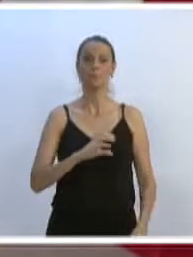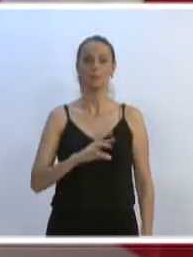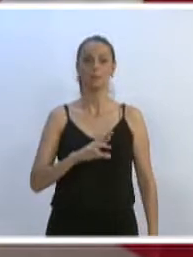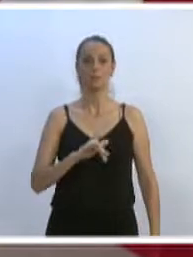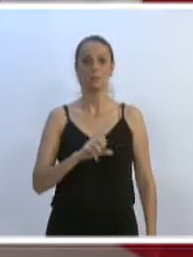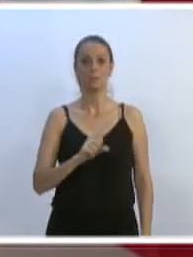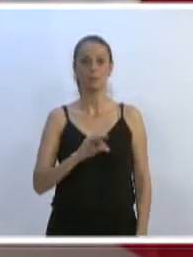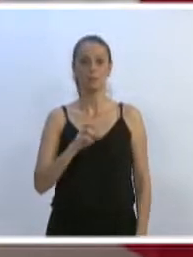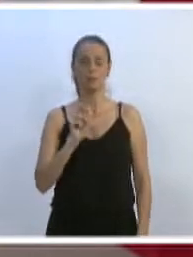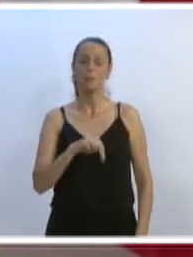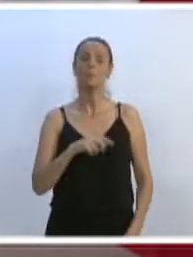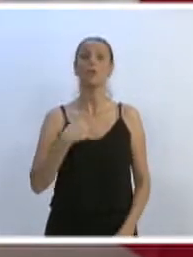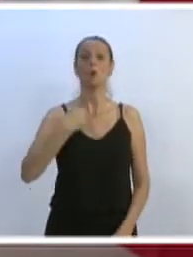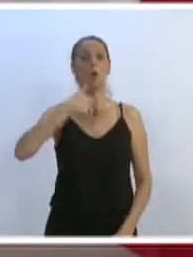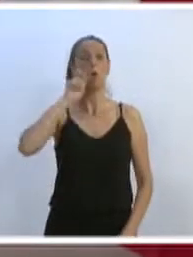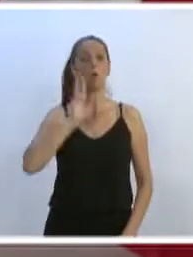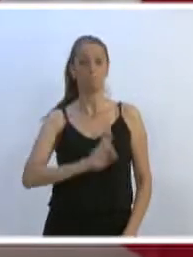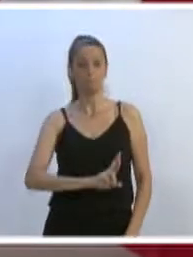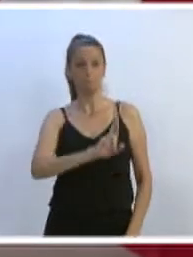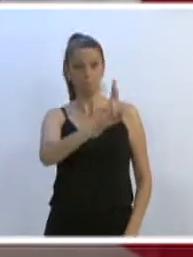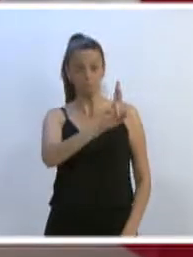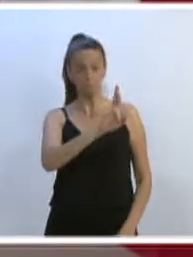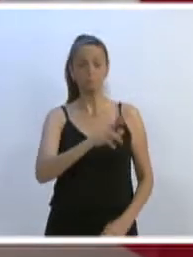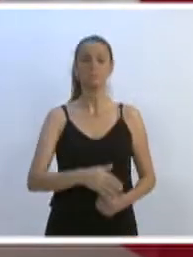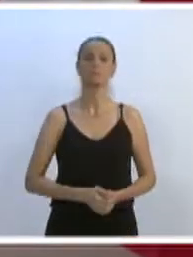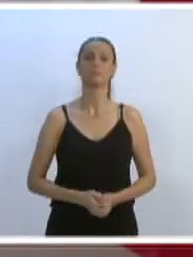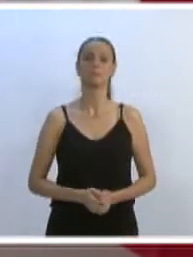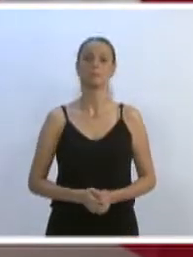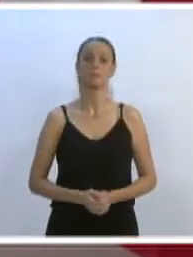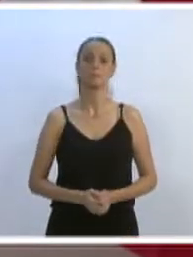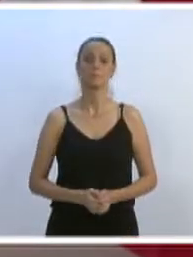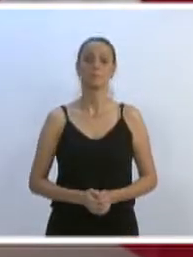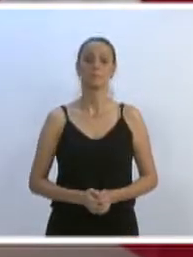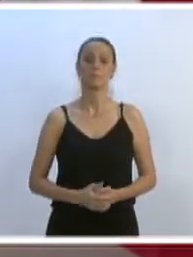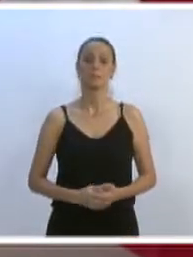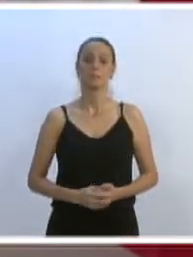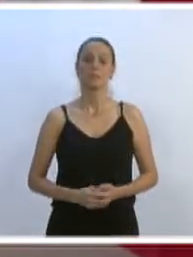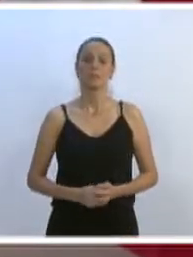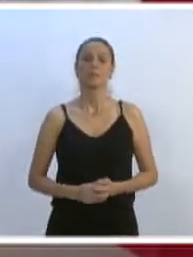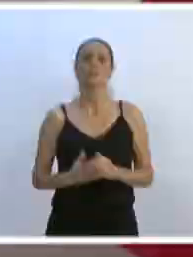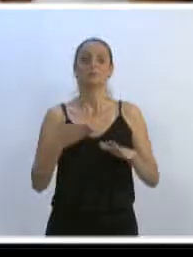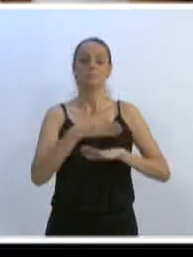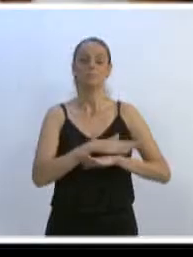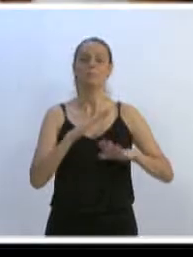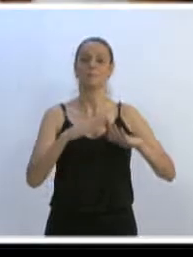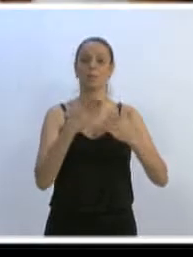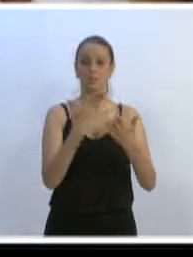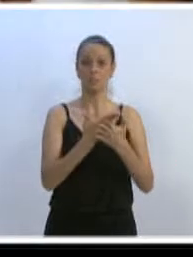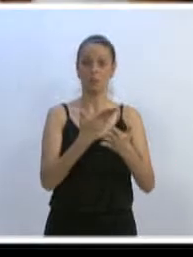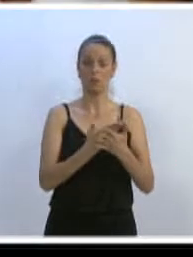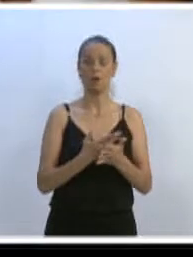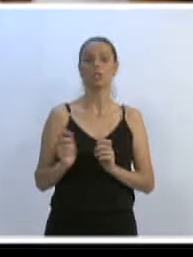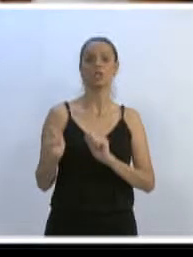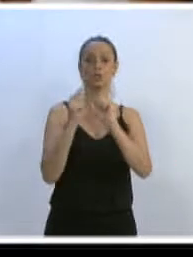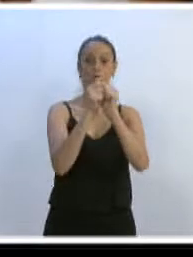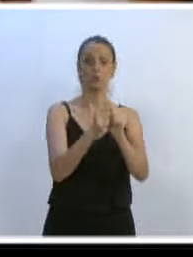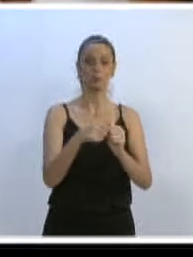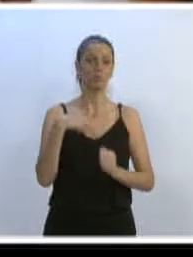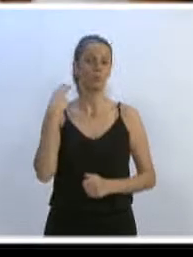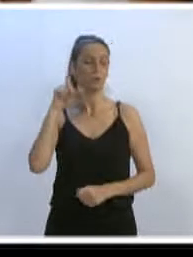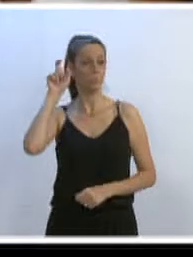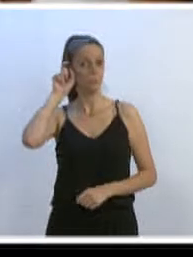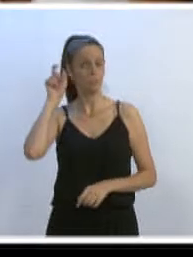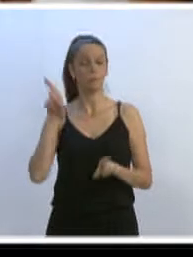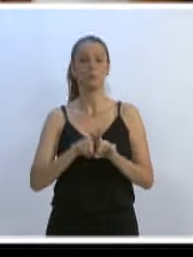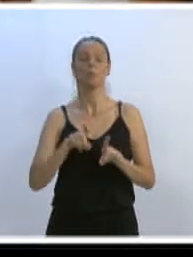adriano ontem representando esta casa presidente almir é estive lá esteve lá o vereador e eismann tão esteve